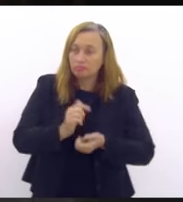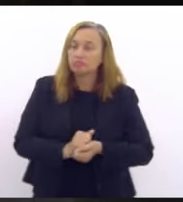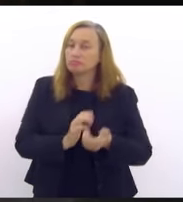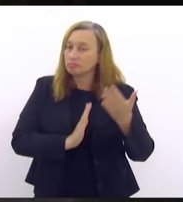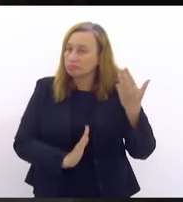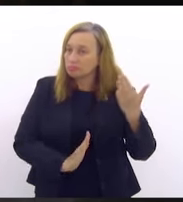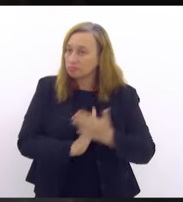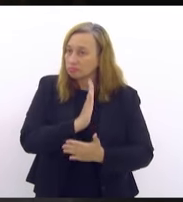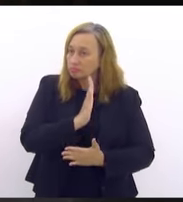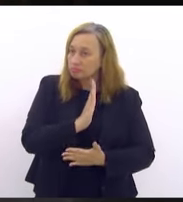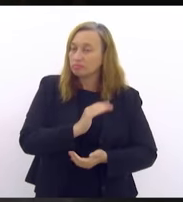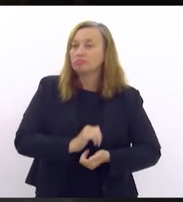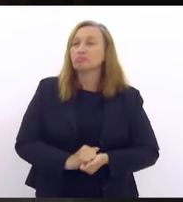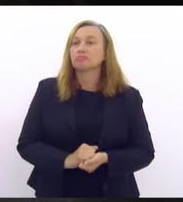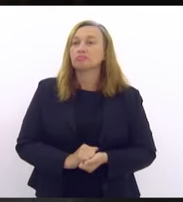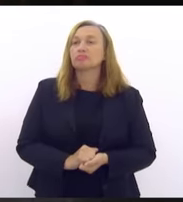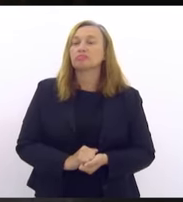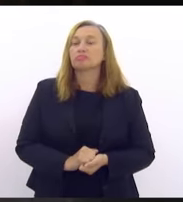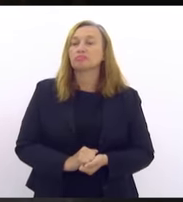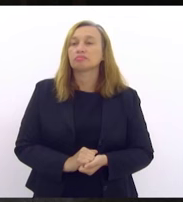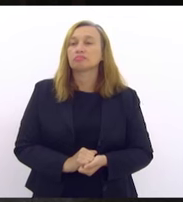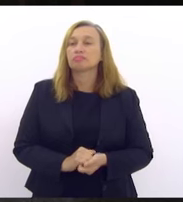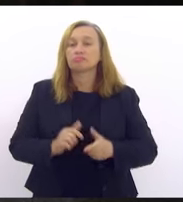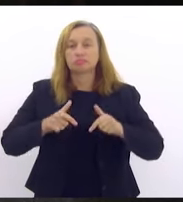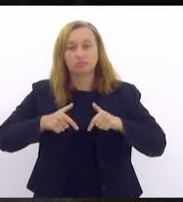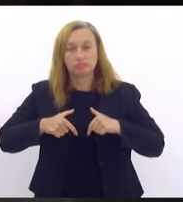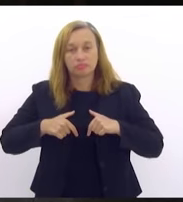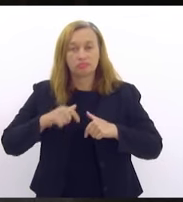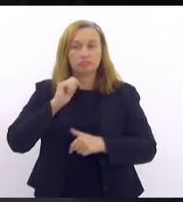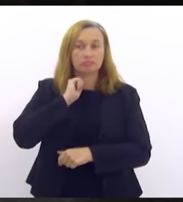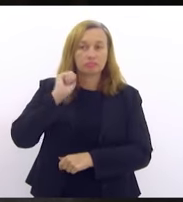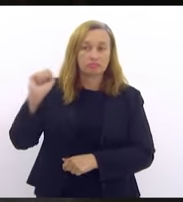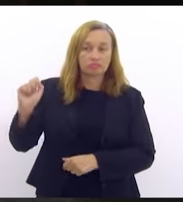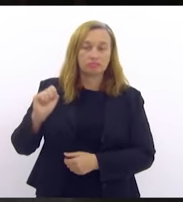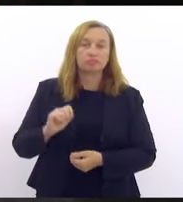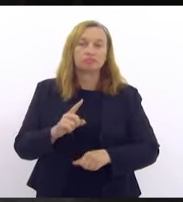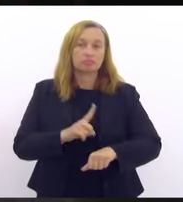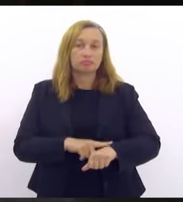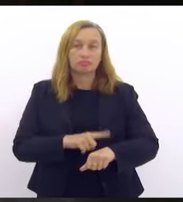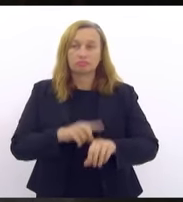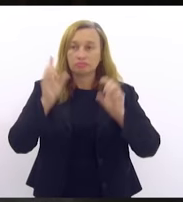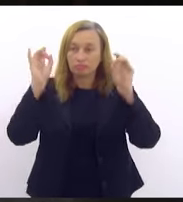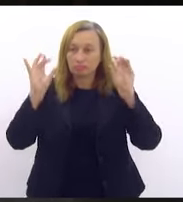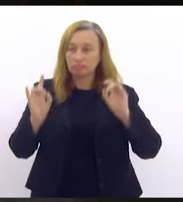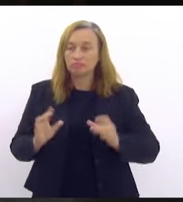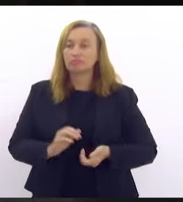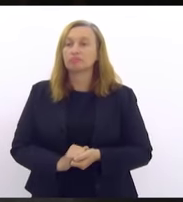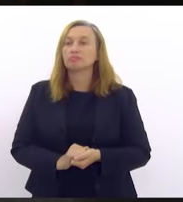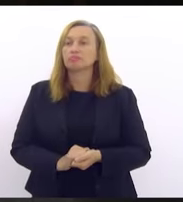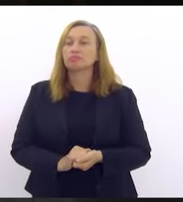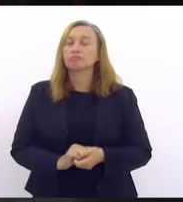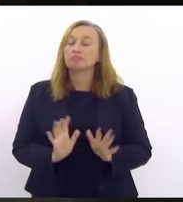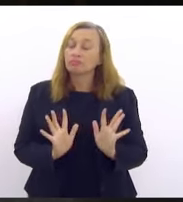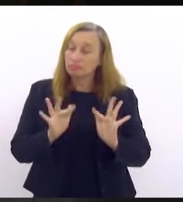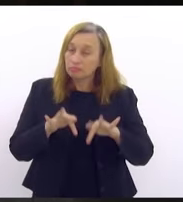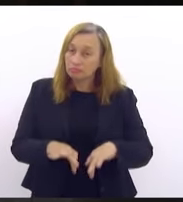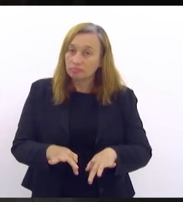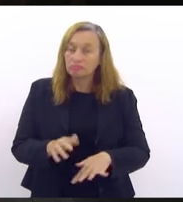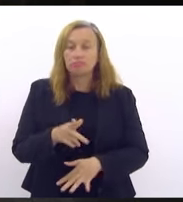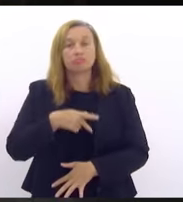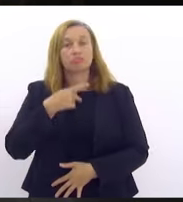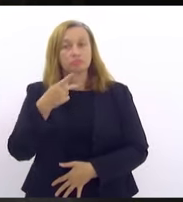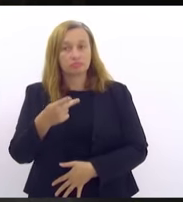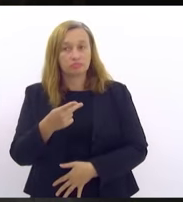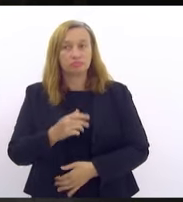aprovação de outorga desta medalha nesta cerimônia e assim portanto eu encerro minhas considerações